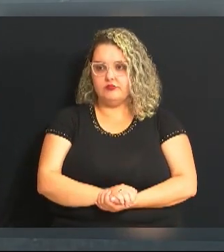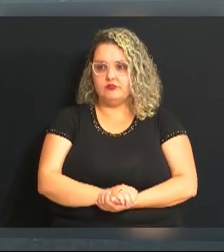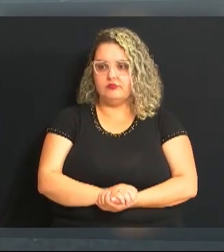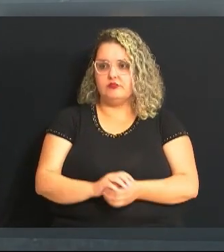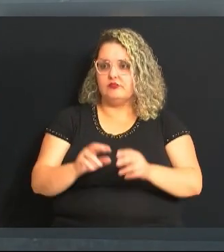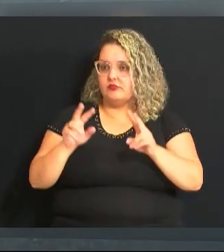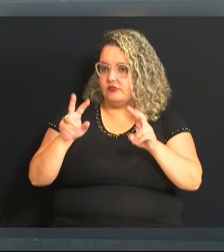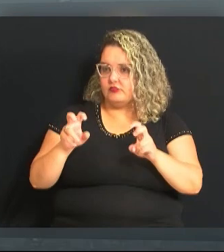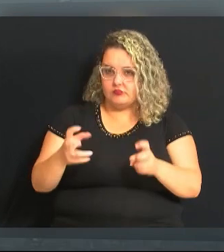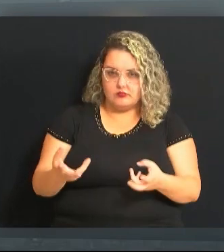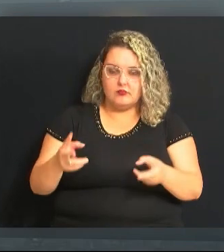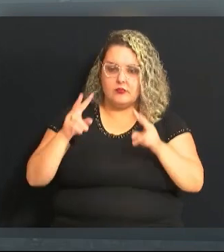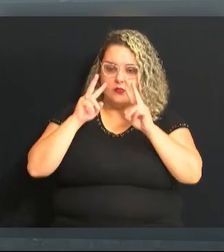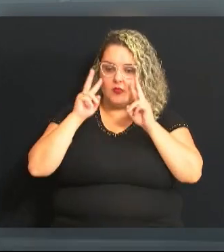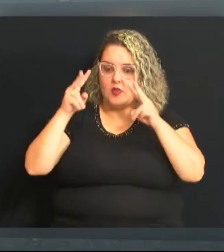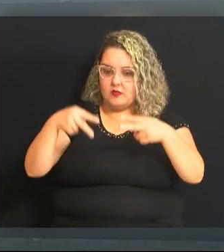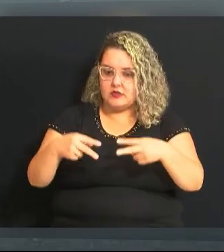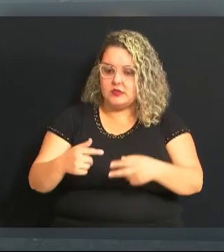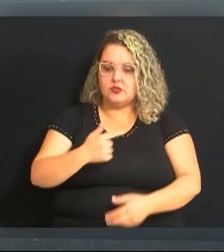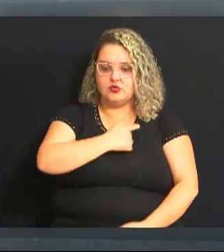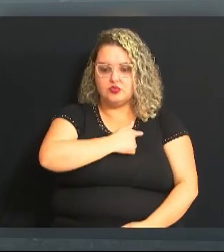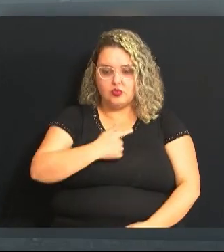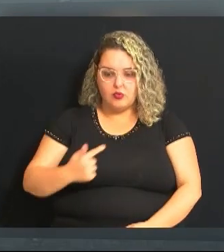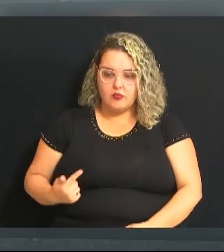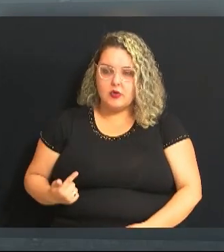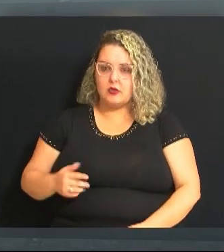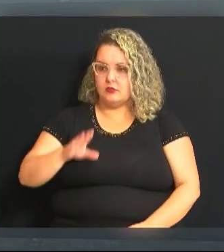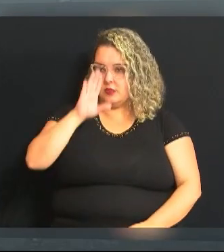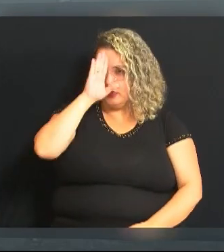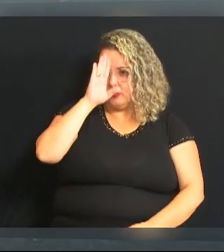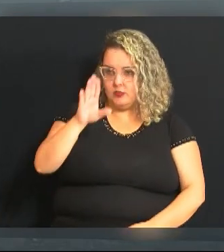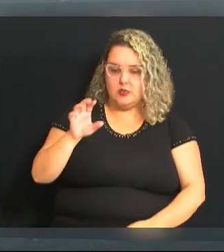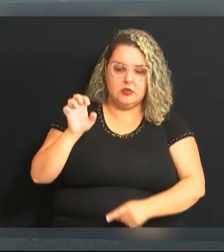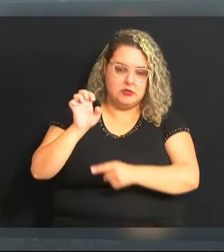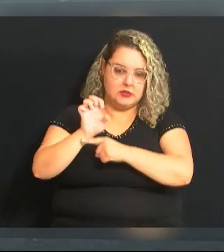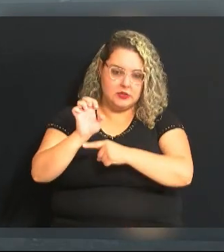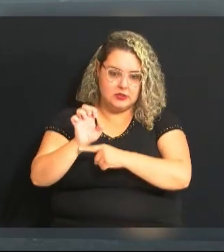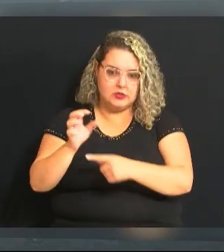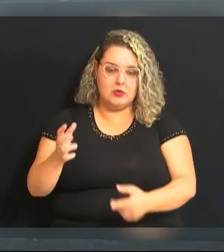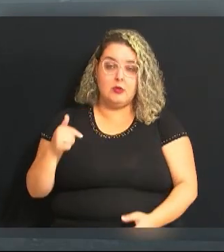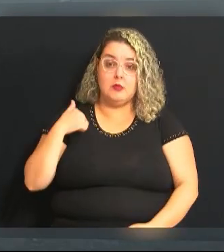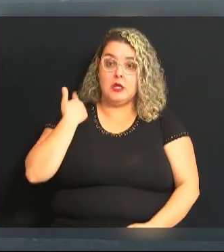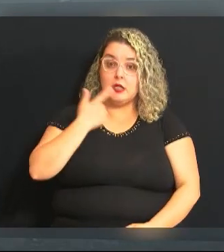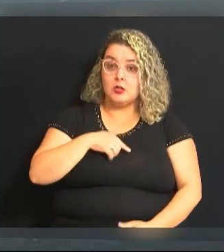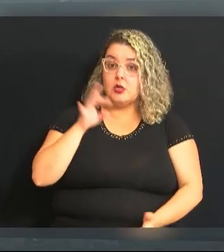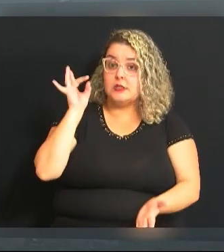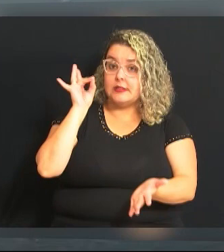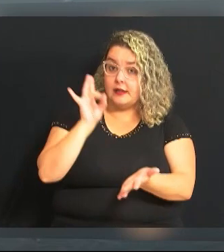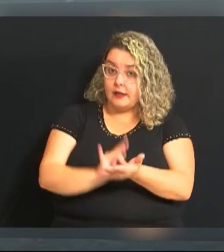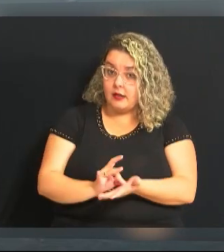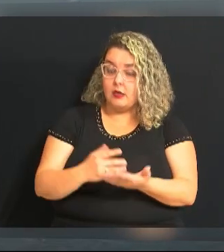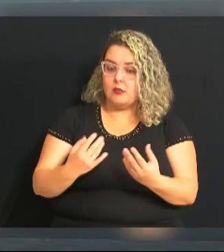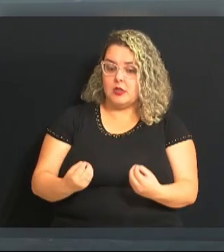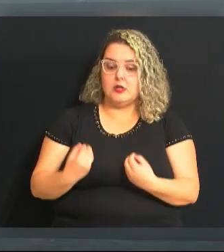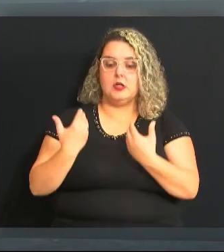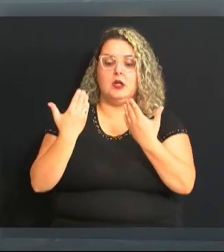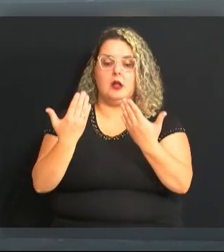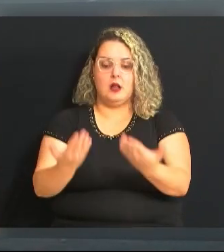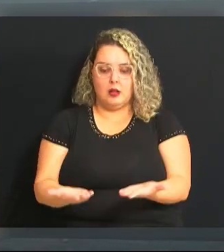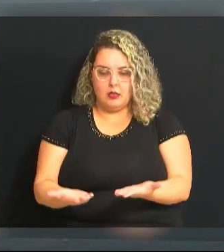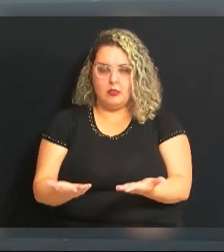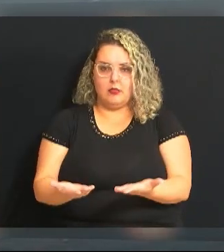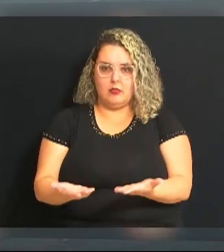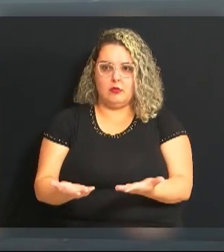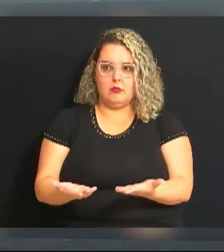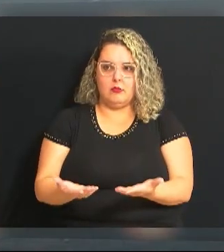em termos da visão do governo, principalmente estadual, para que a gente realmente leve isso para